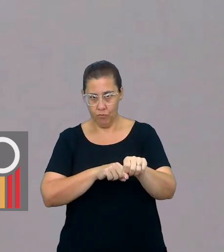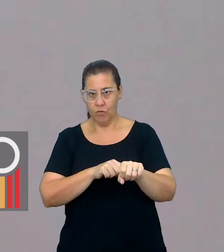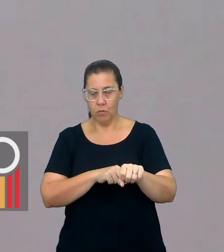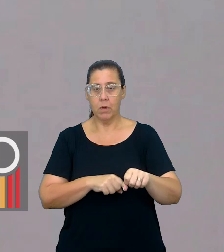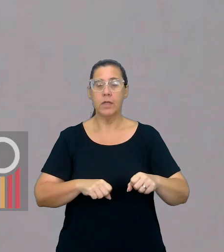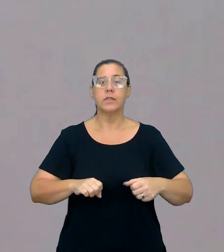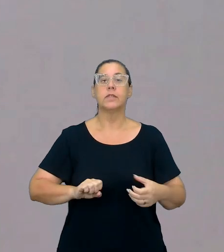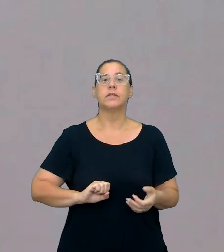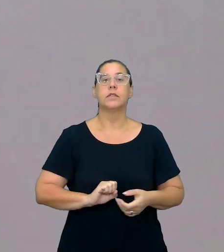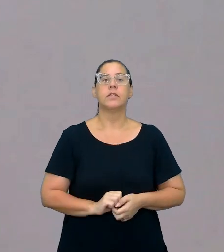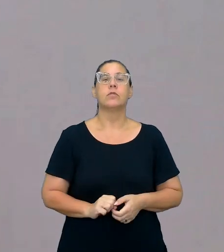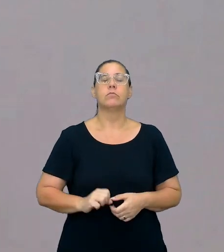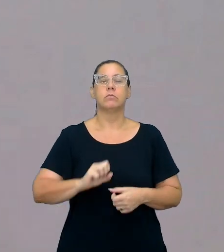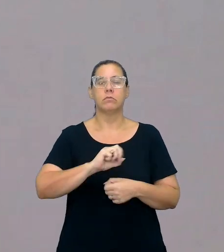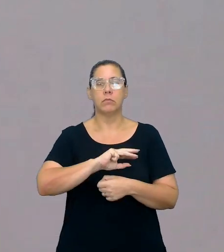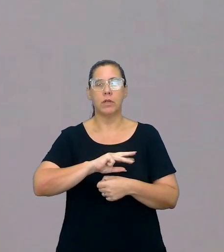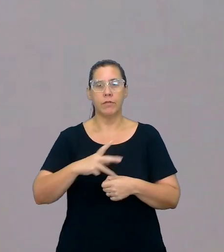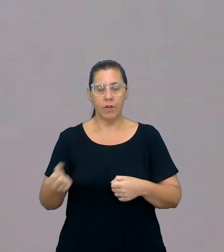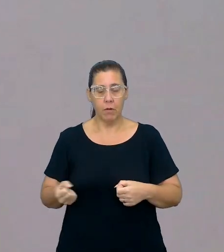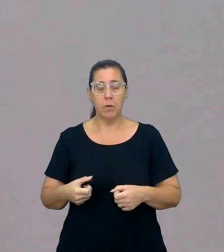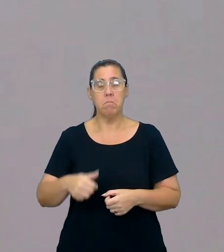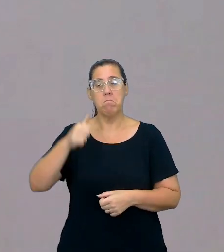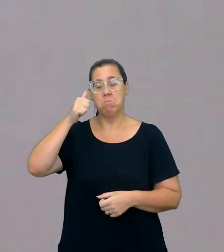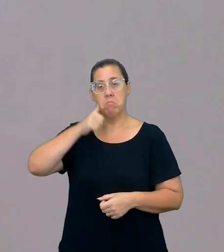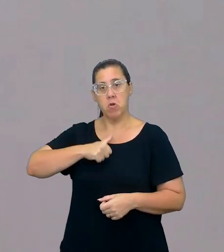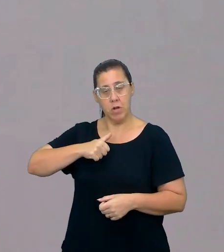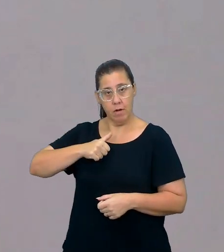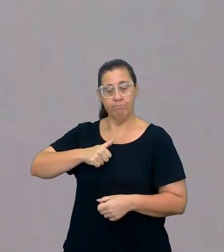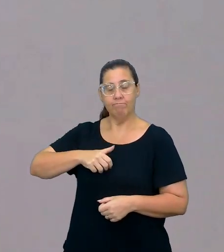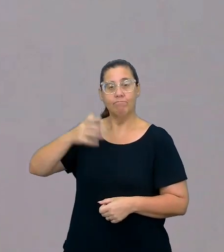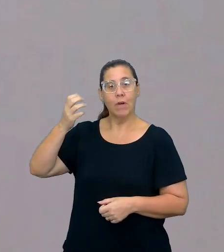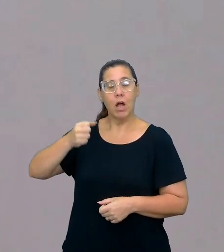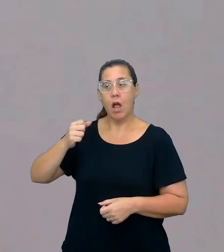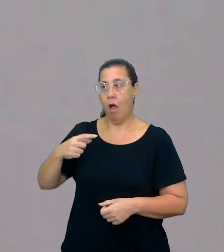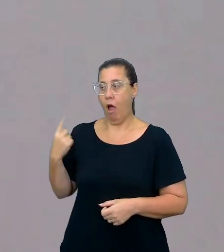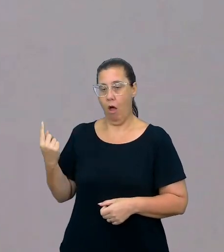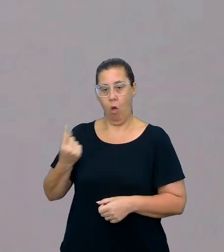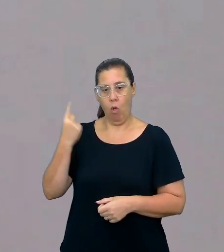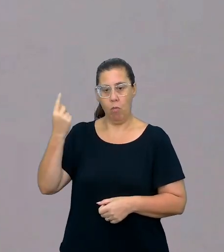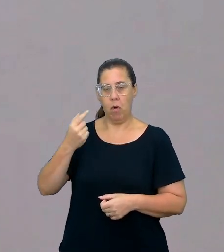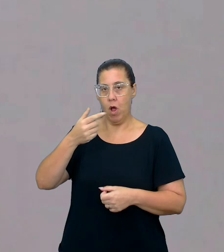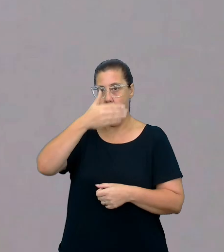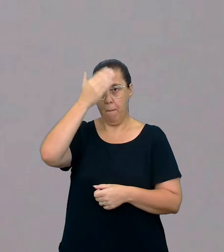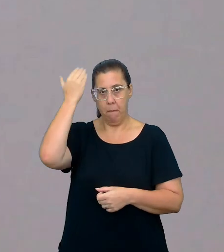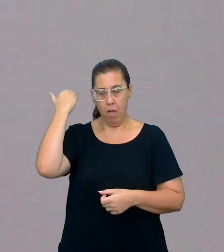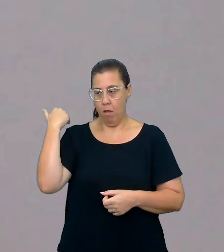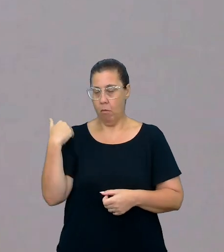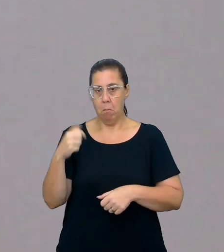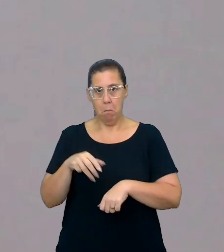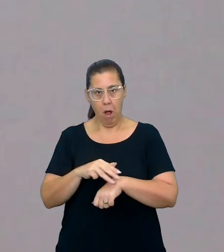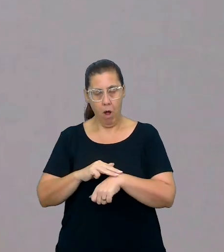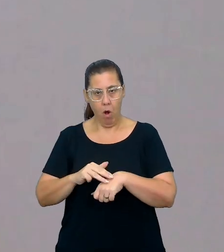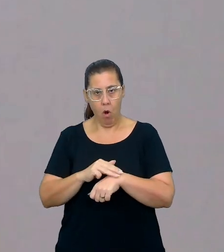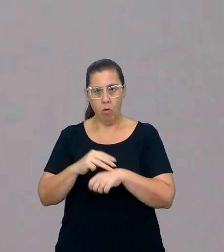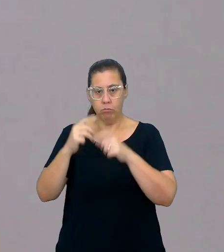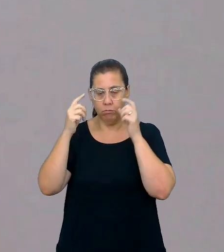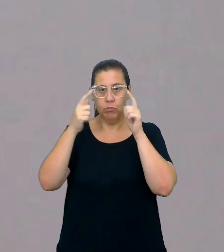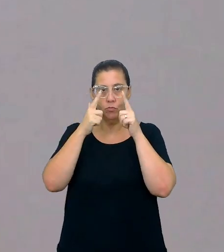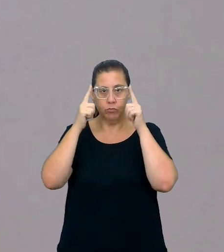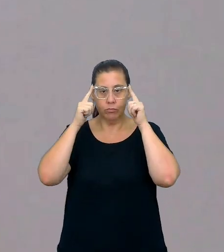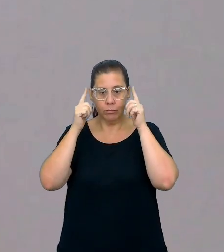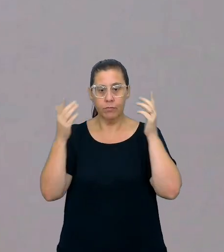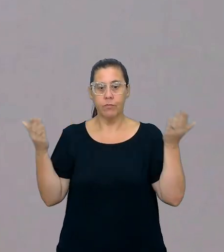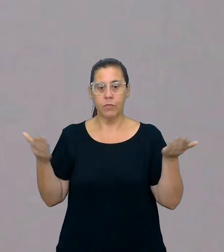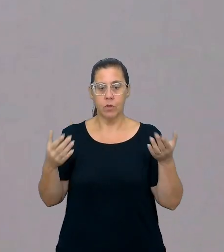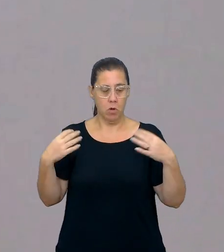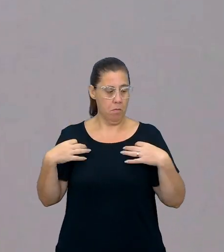da EFAP. Eu sou uma mulher branca, alta, tenho cabelos e olhos castanhos, eu uso óculos e